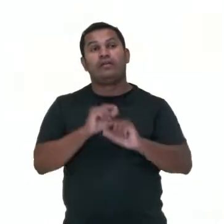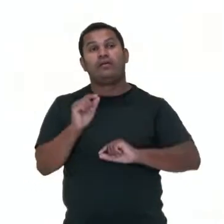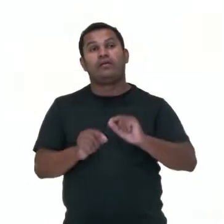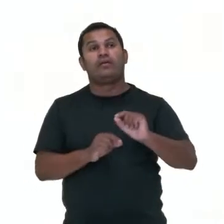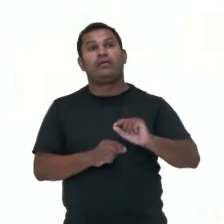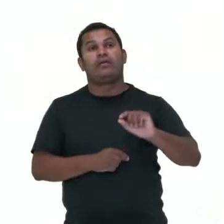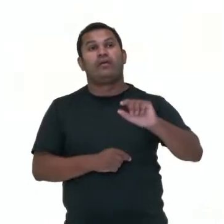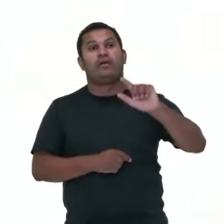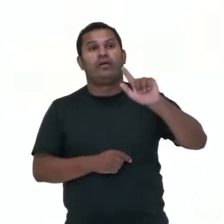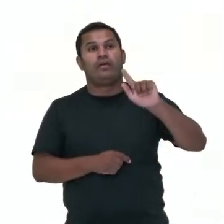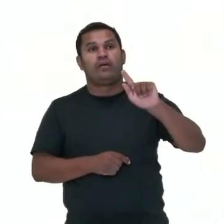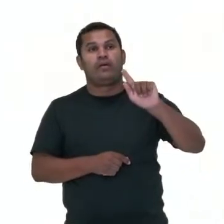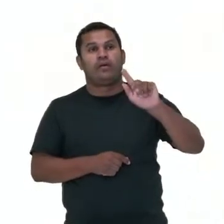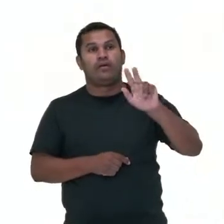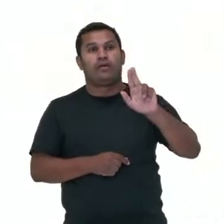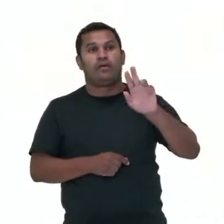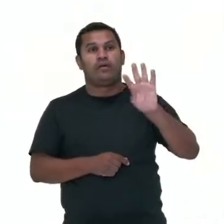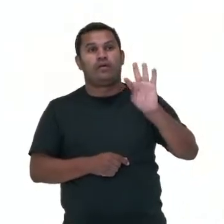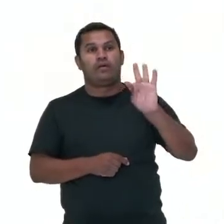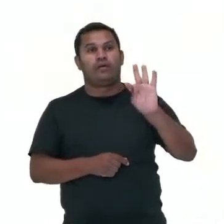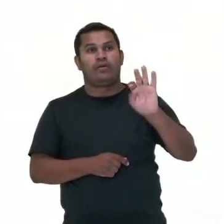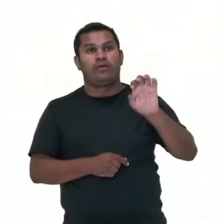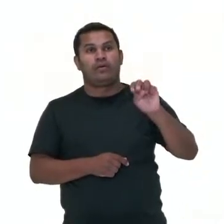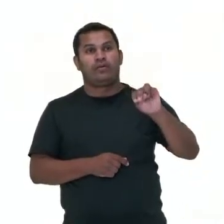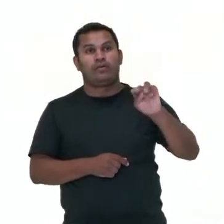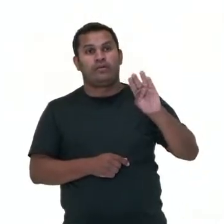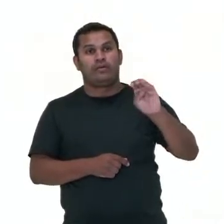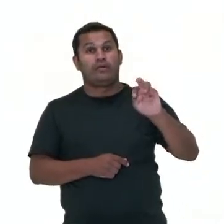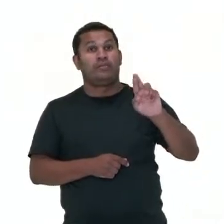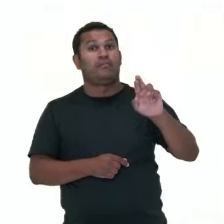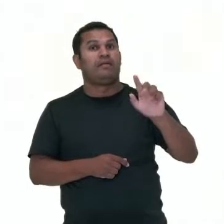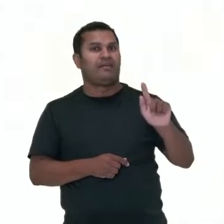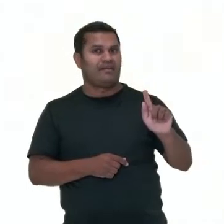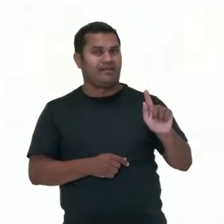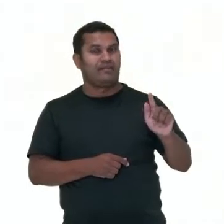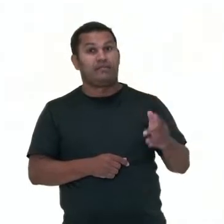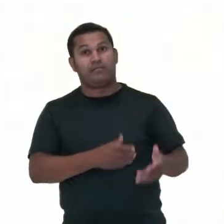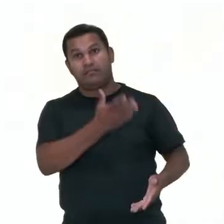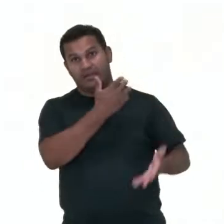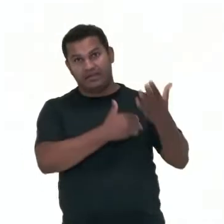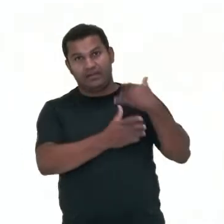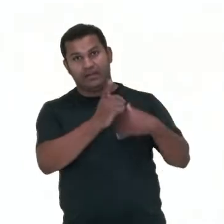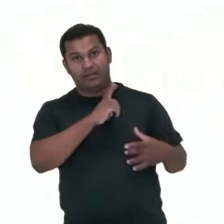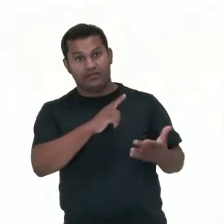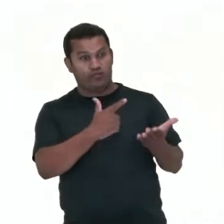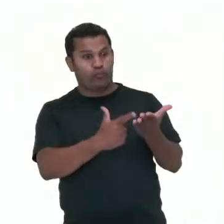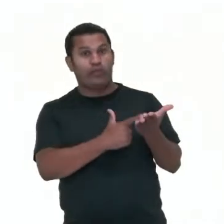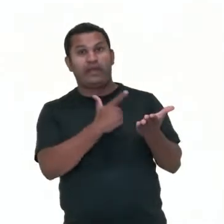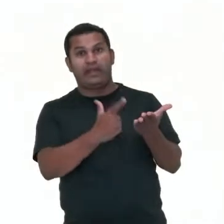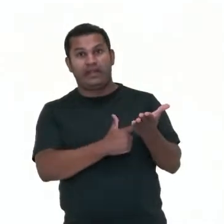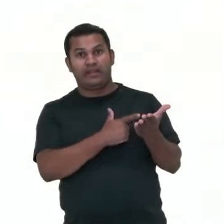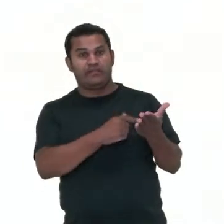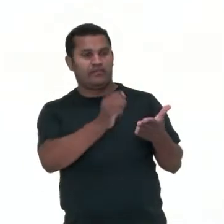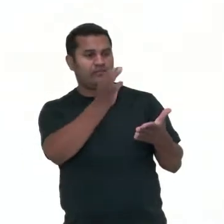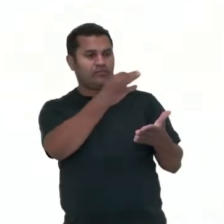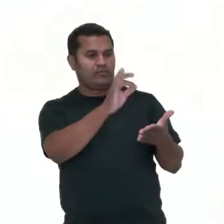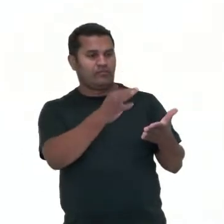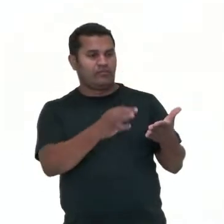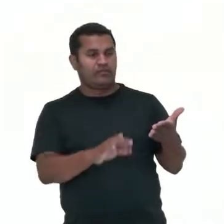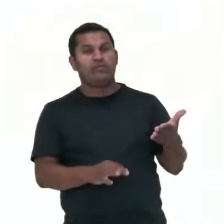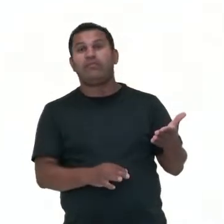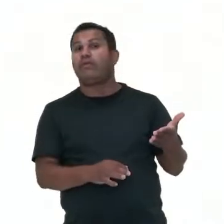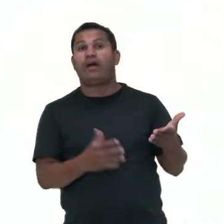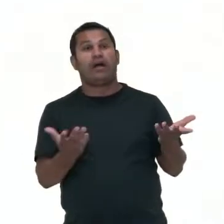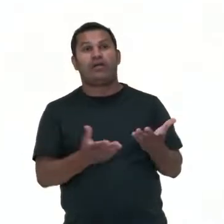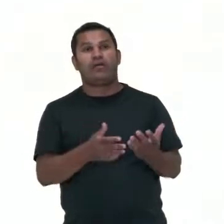acontecer? A imprensa vai fazer com que o livro ele seja produzido de uma forma muito rápida. Antigamente os monges levavam 2 anos para fazer um livro. Agora, com a imprensa, que é